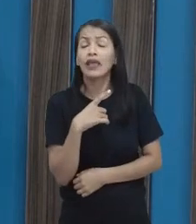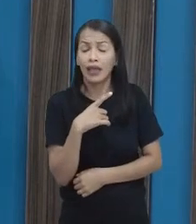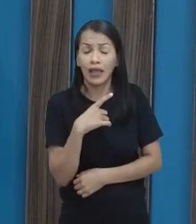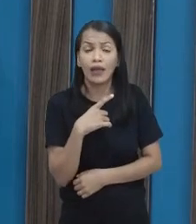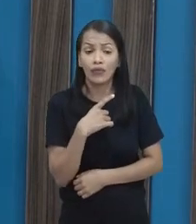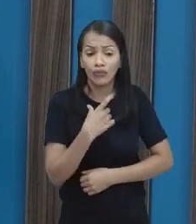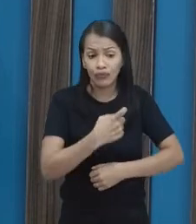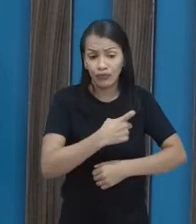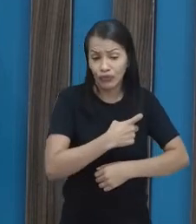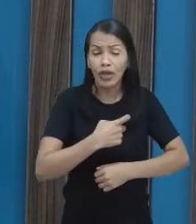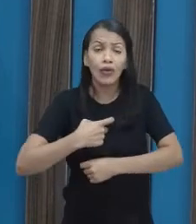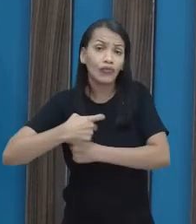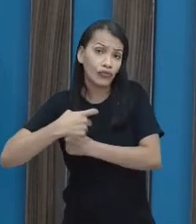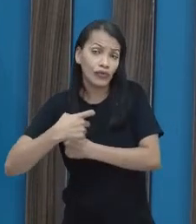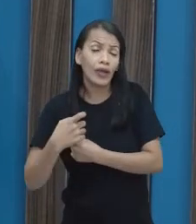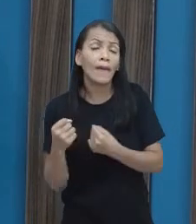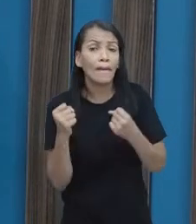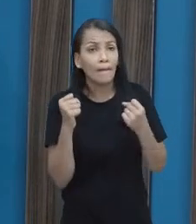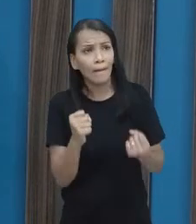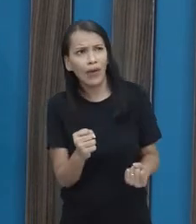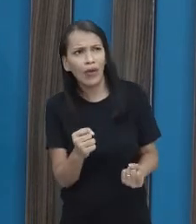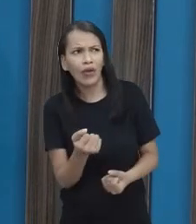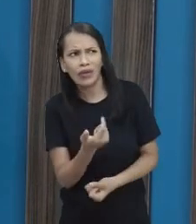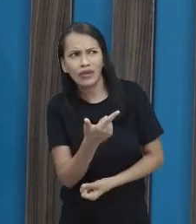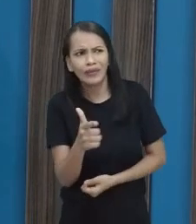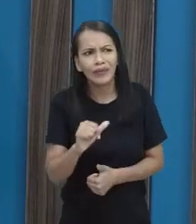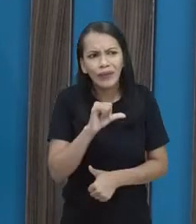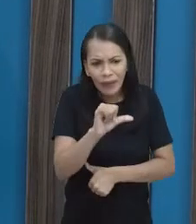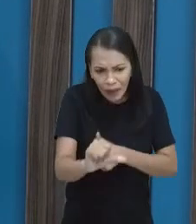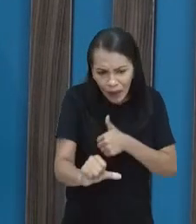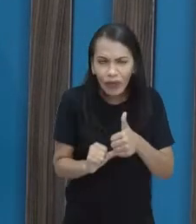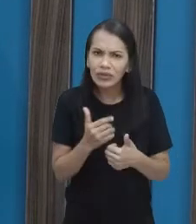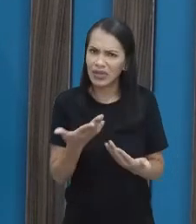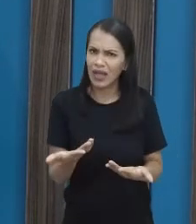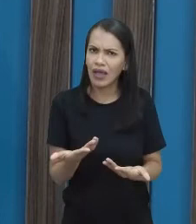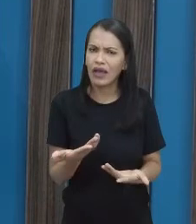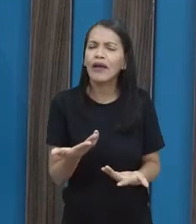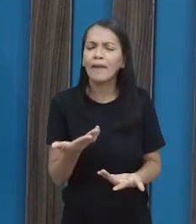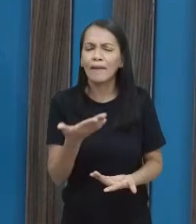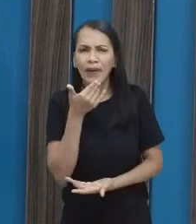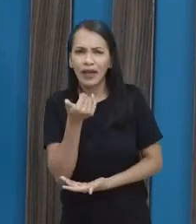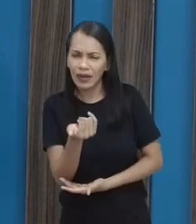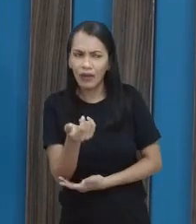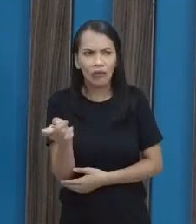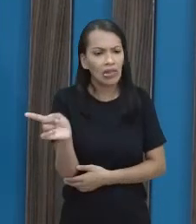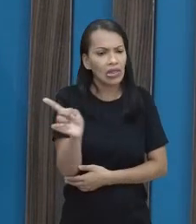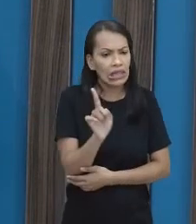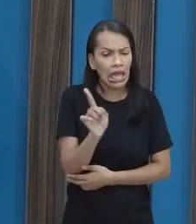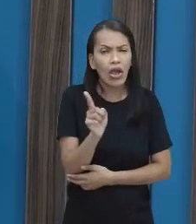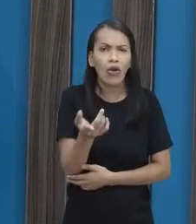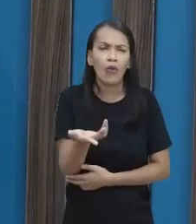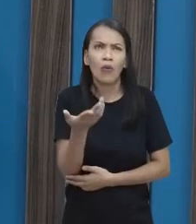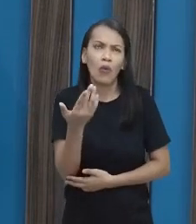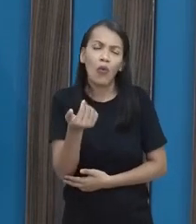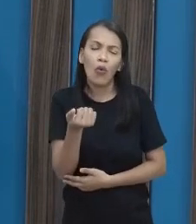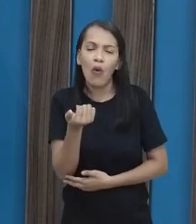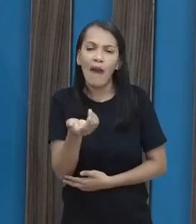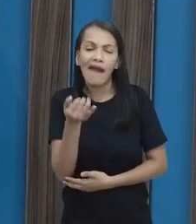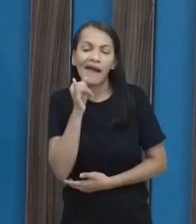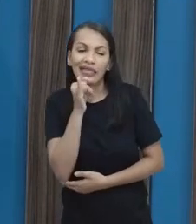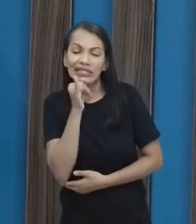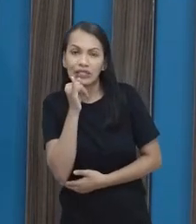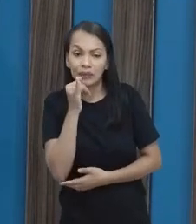que está sendo comercializado, né, está sendo apresentado aí, que não é a base de spray, então,